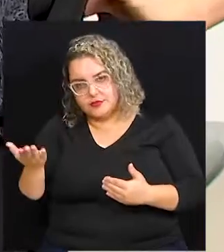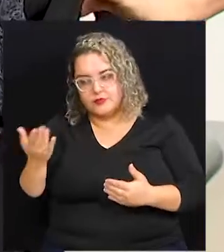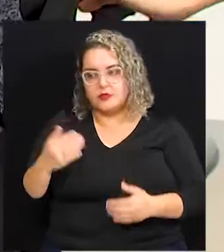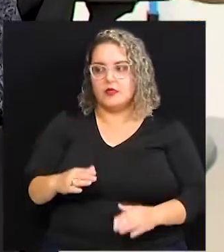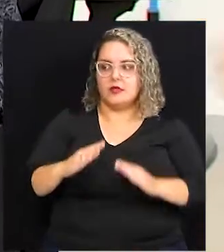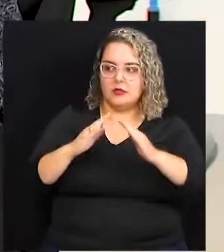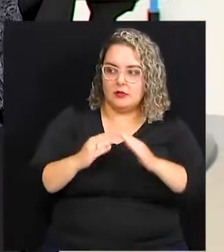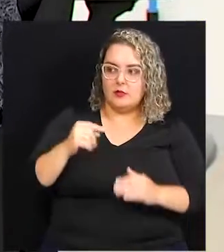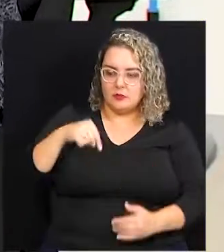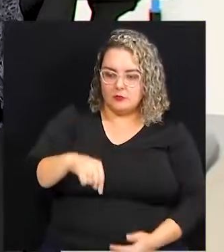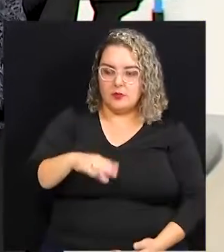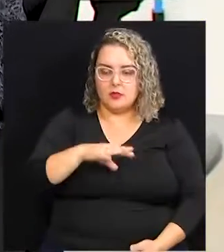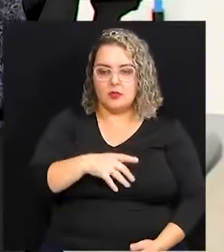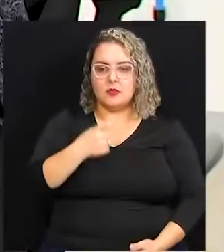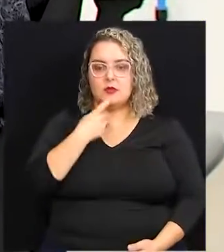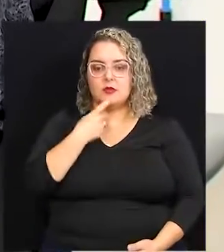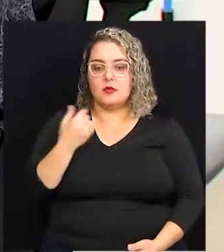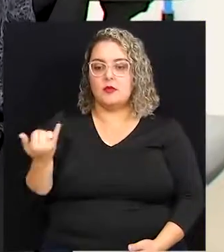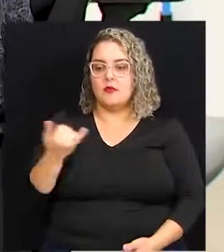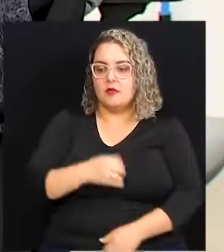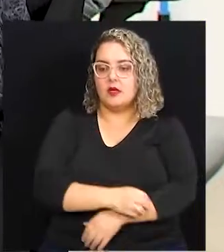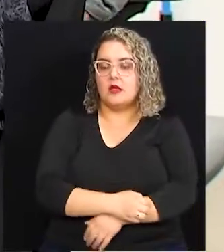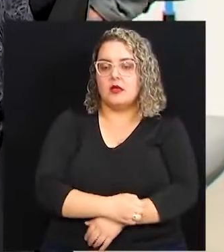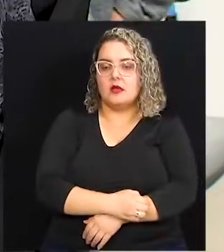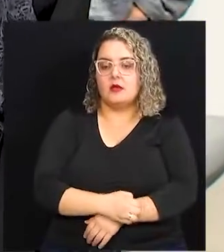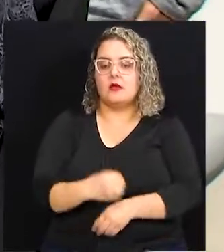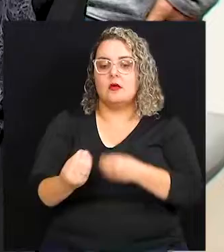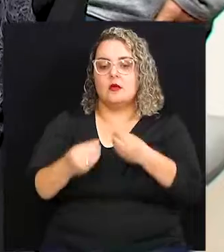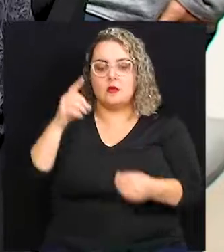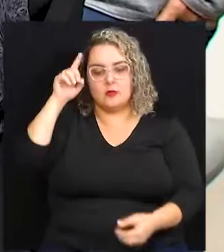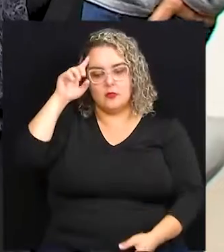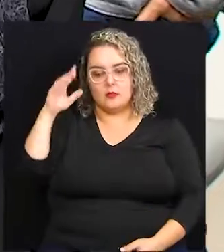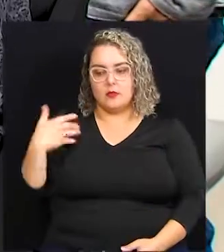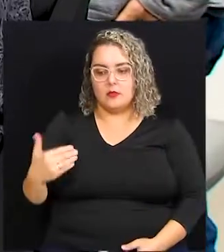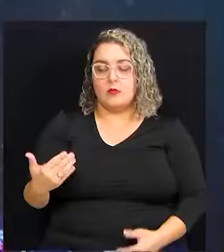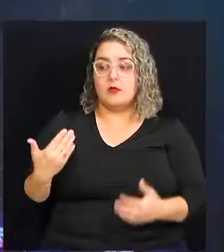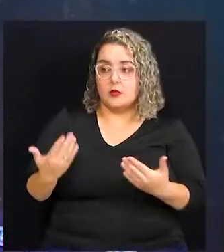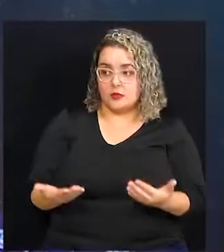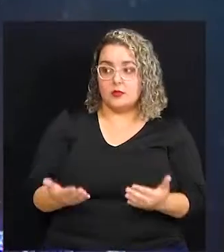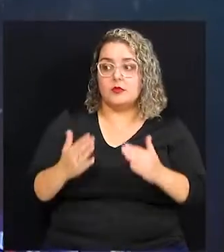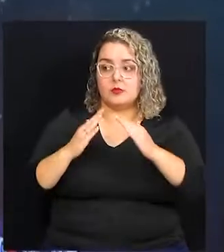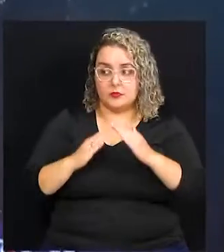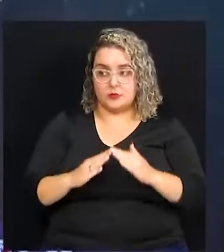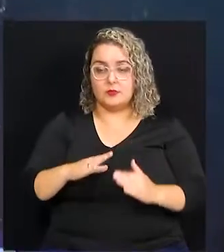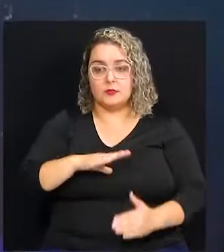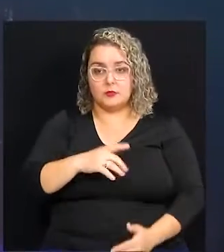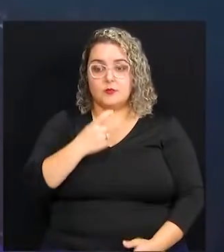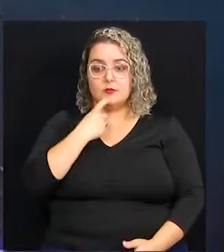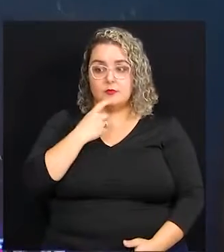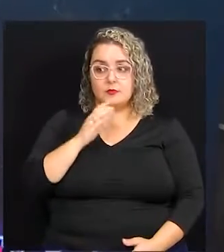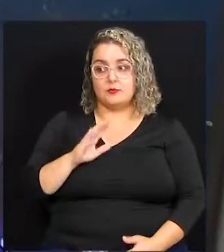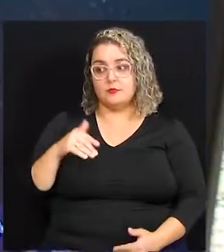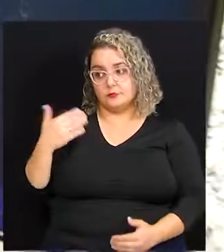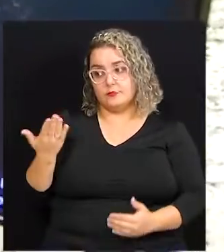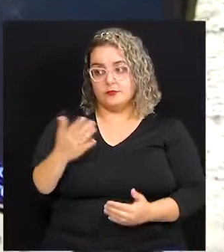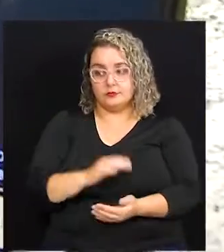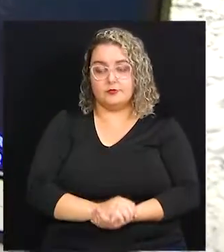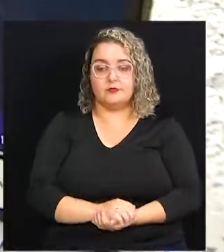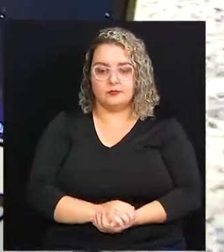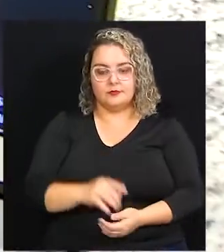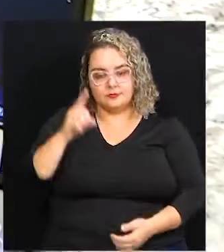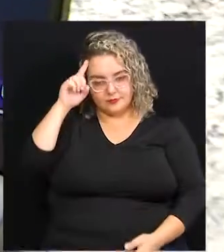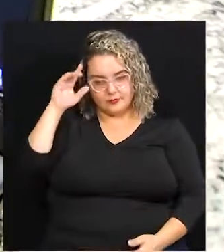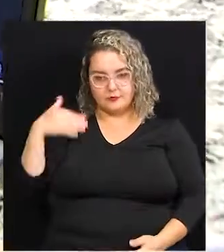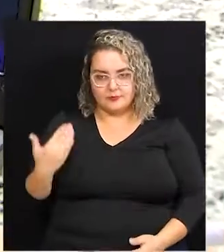que você está morando aqui, morando em Campinas. Conta como é o seu dia a dia. Então, eu estou morando em Campinas, morando fora e, assim,